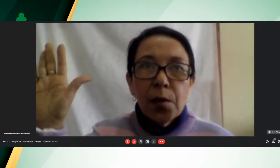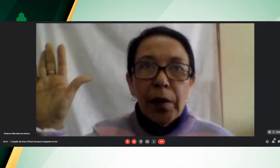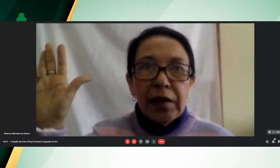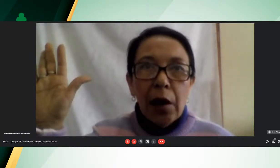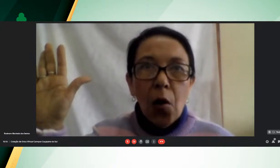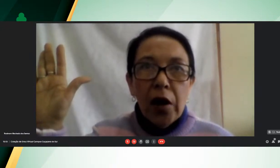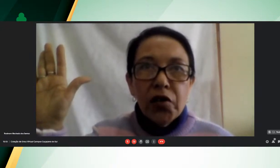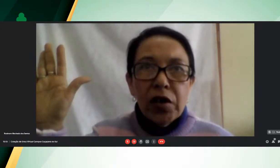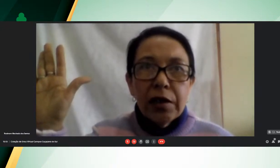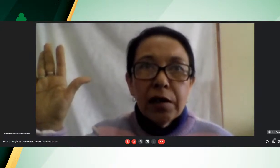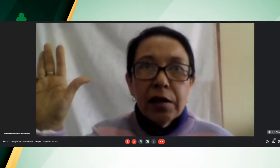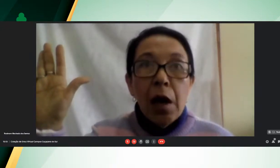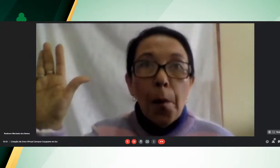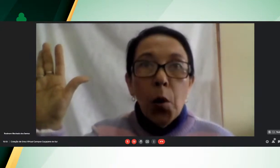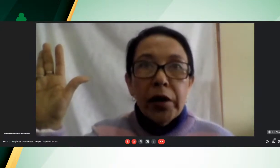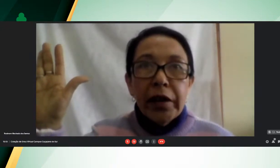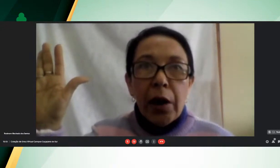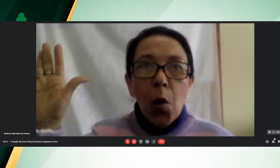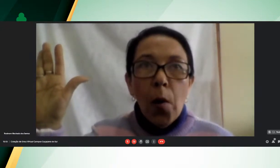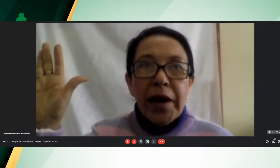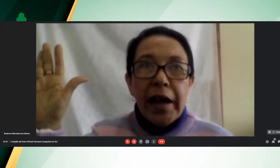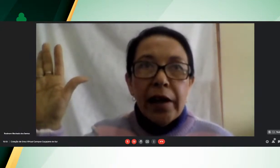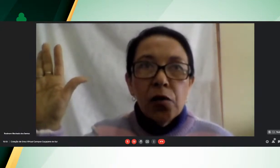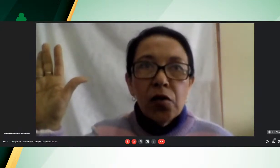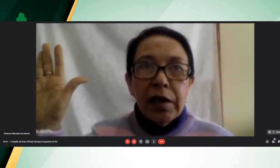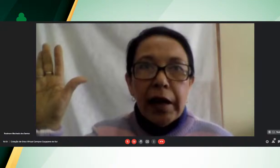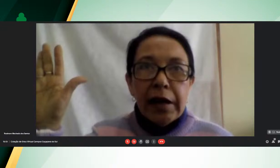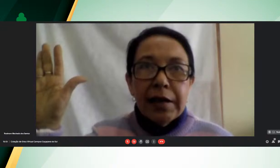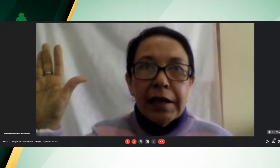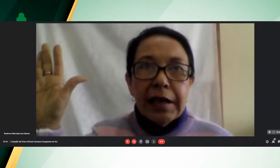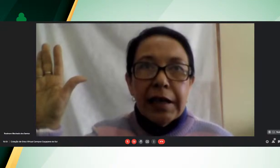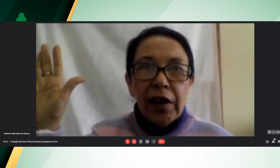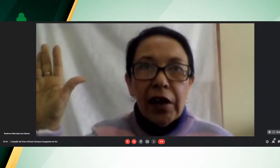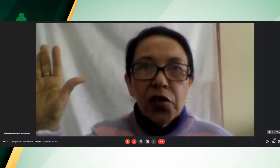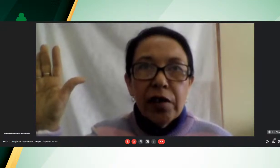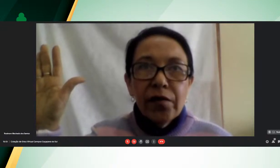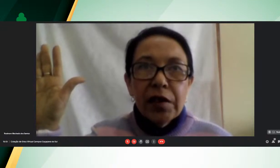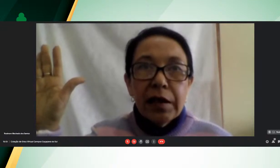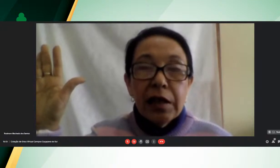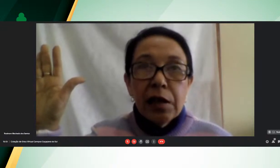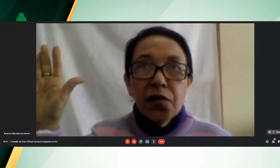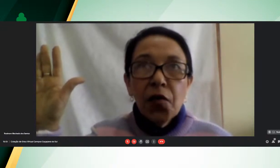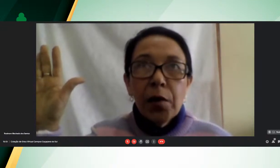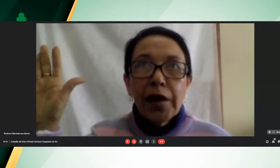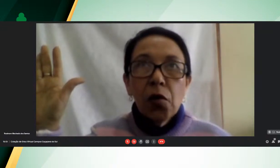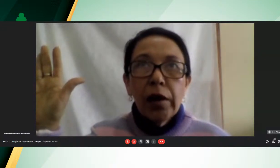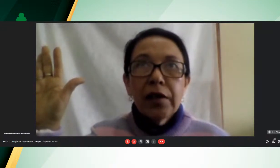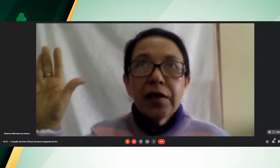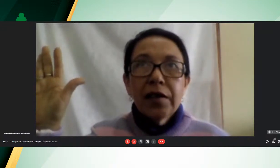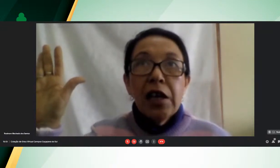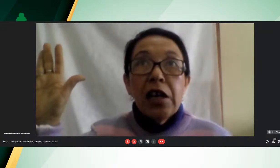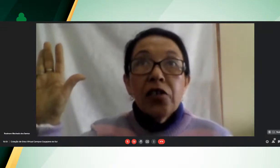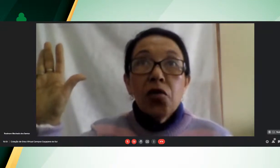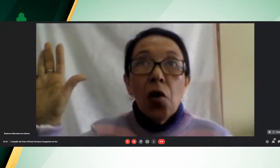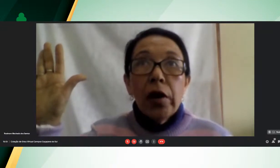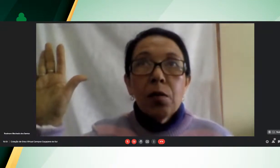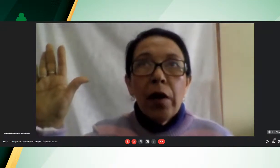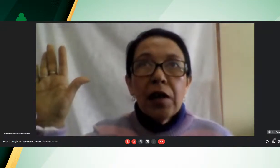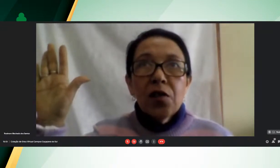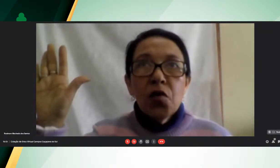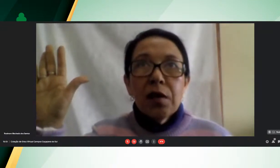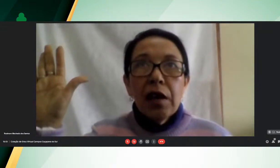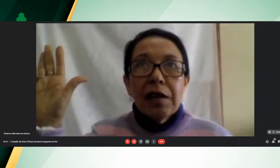vivências pedagógicas, porque compreendo serem significativas e transformadoras de